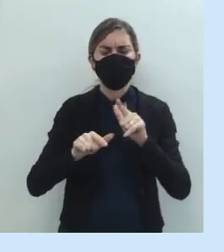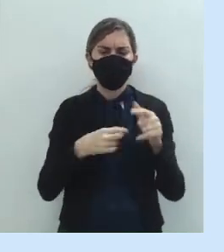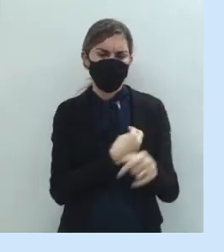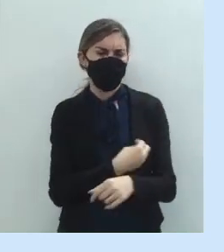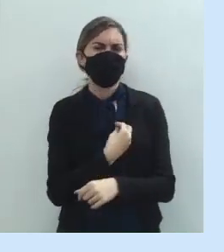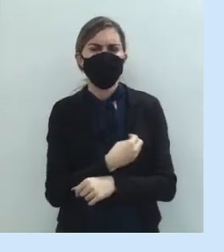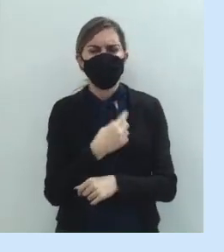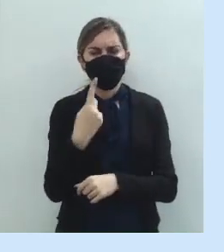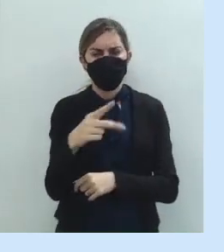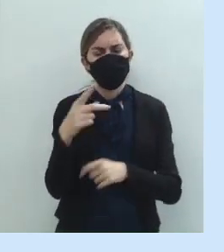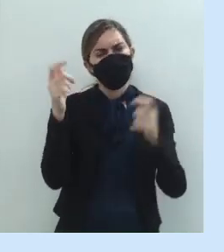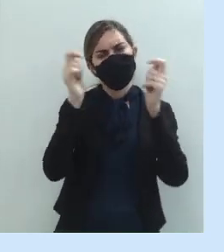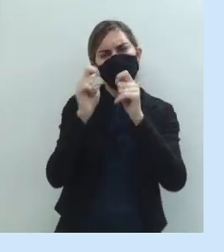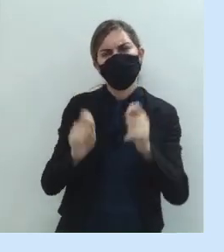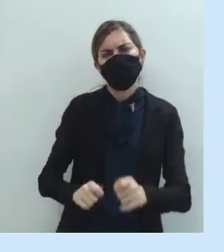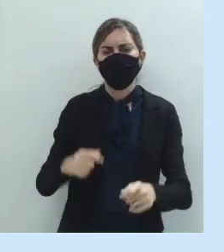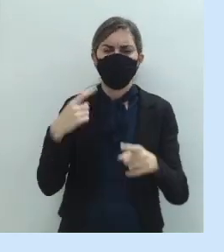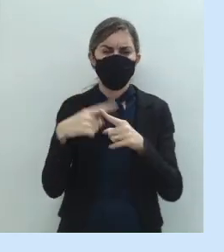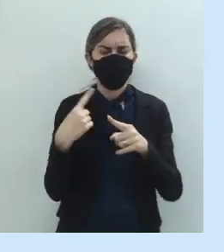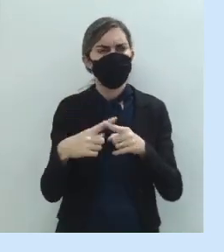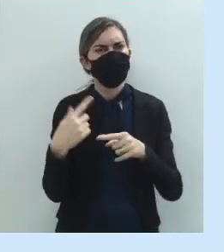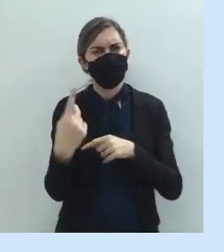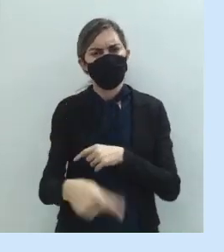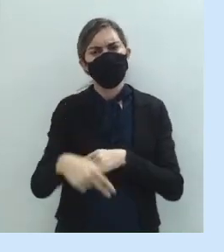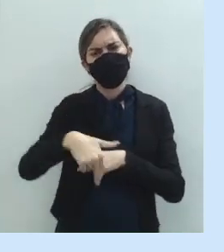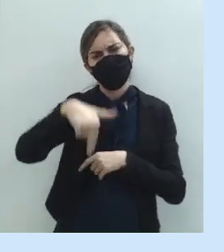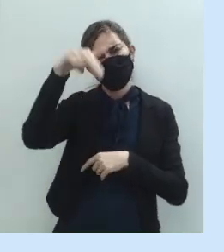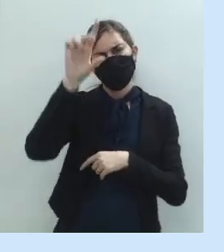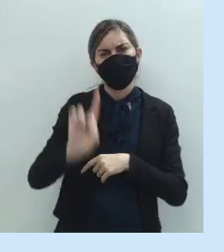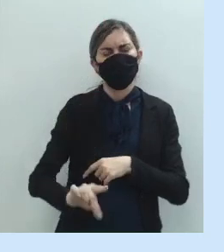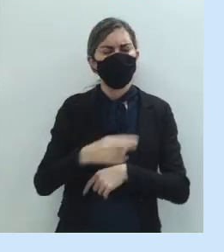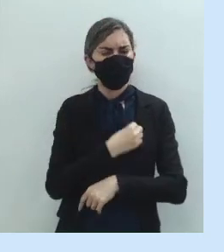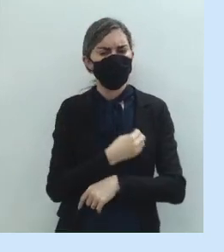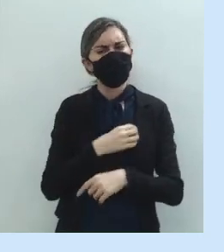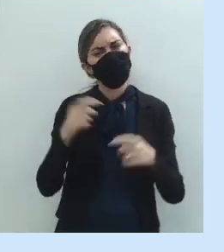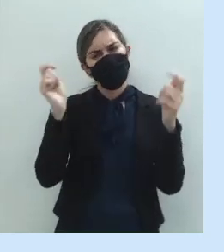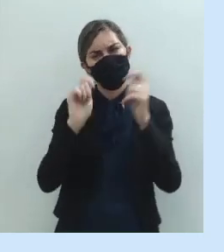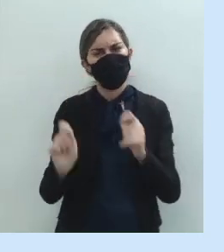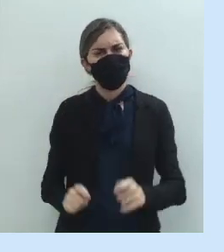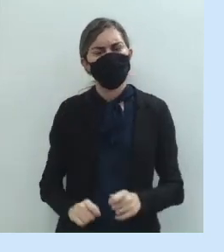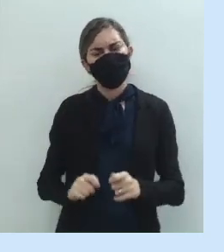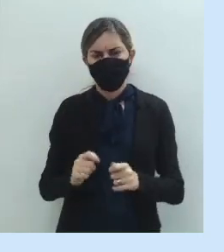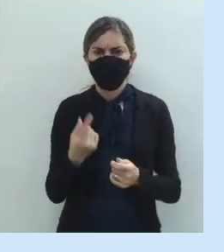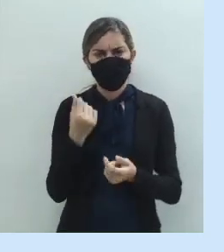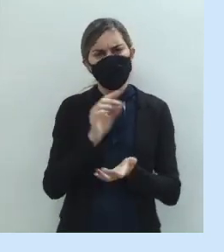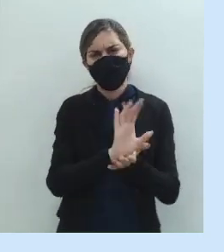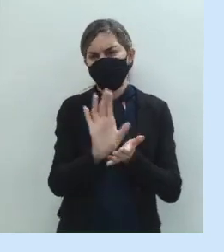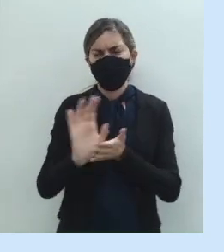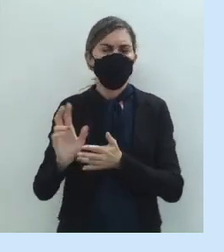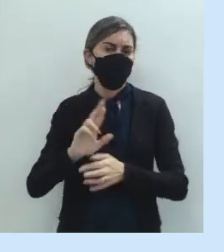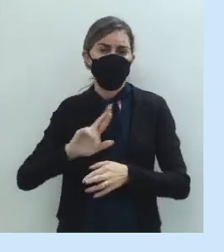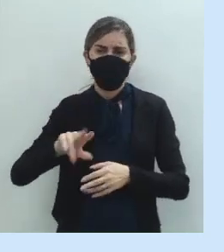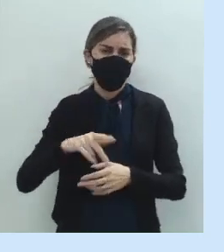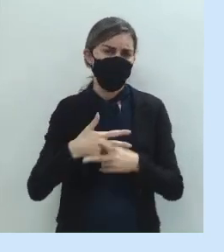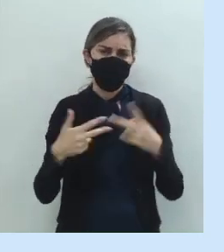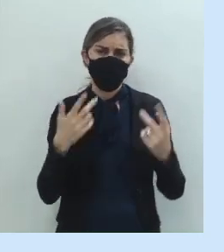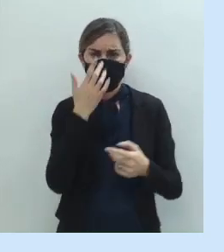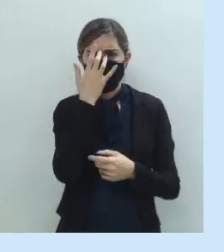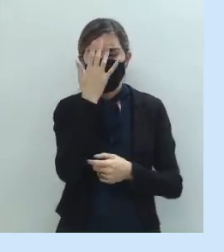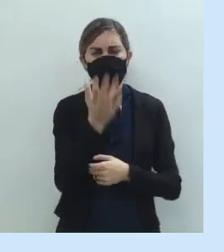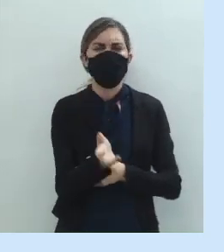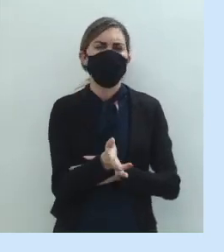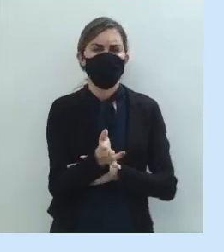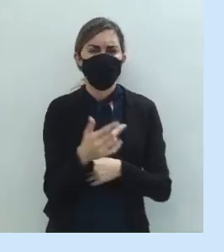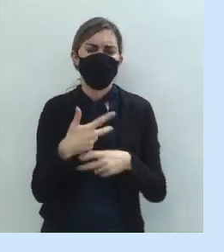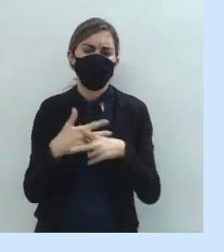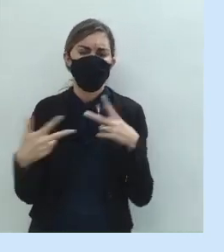da sua arte. Porque aqui no Nordeste, né, viver de arte financeiramente não é uma coisa tão fácil. É